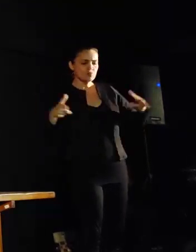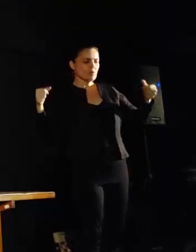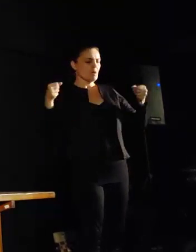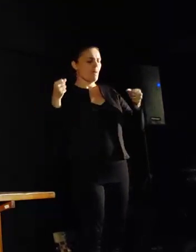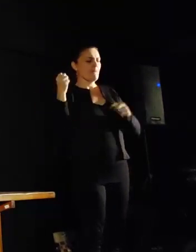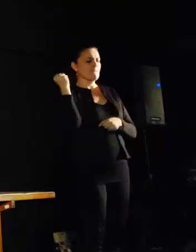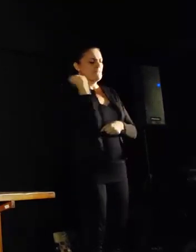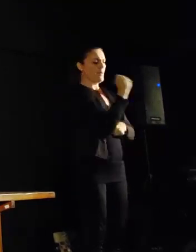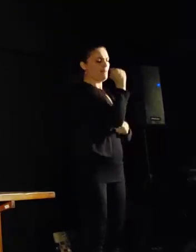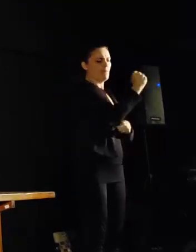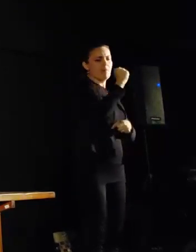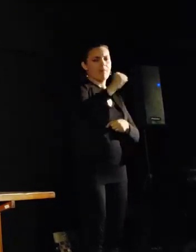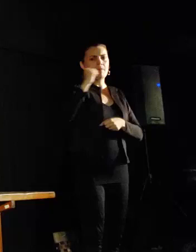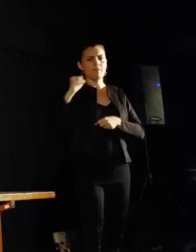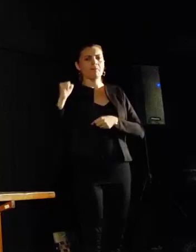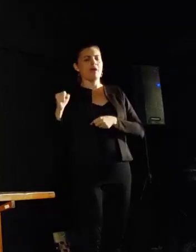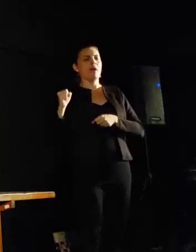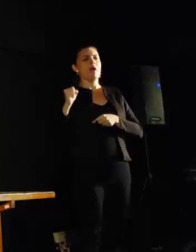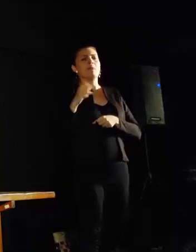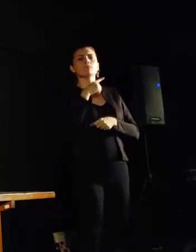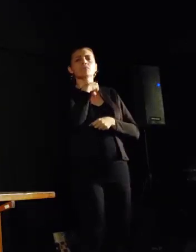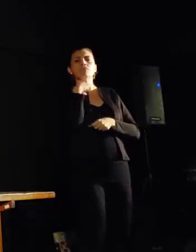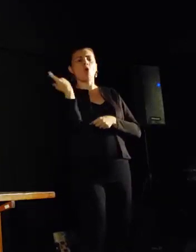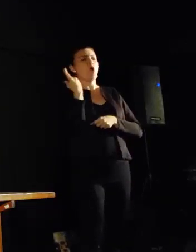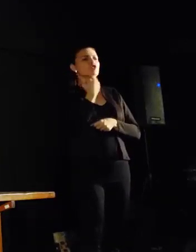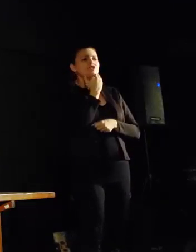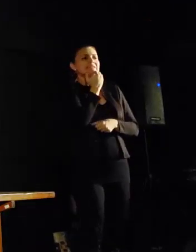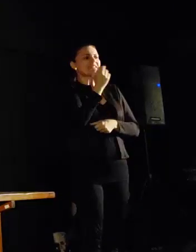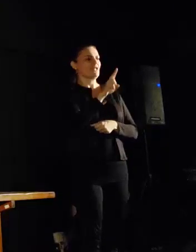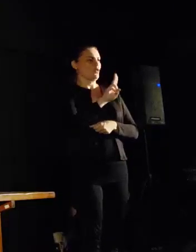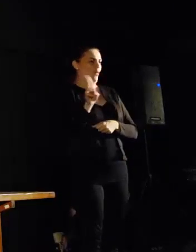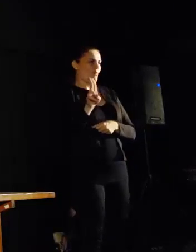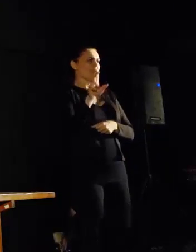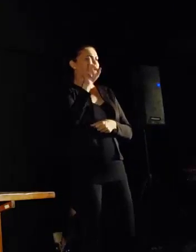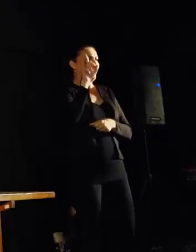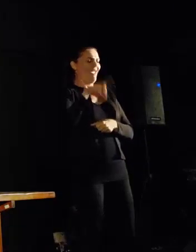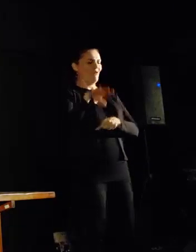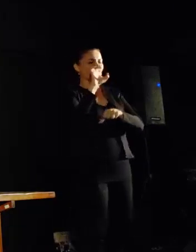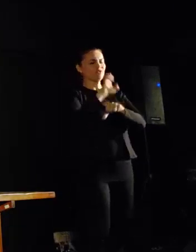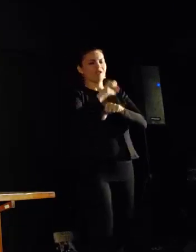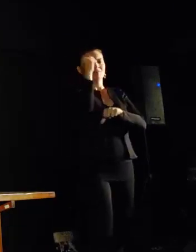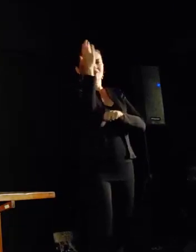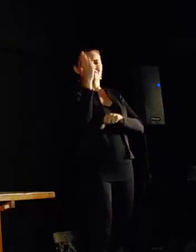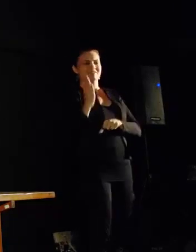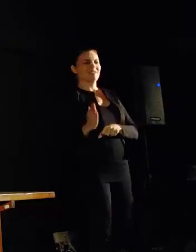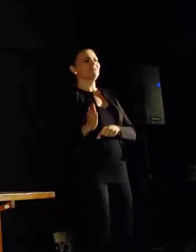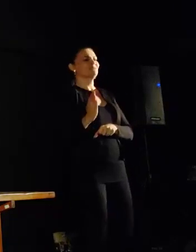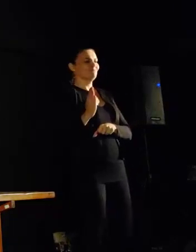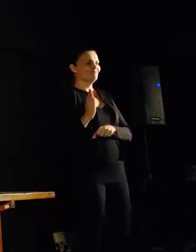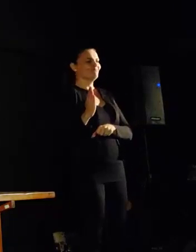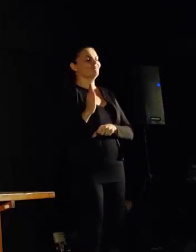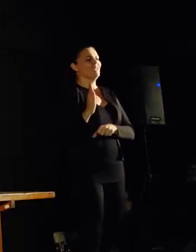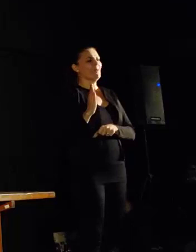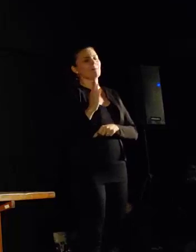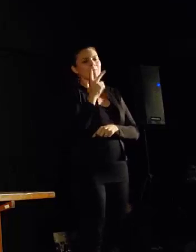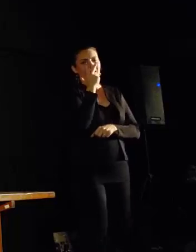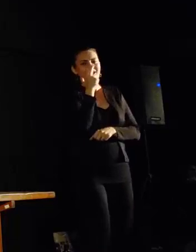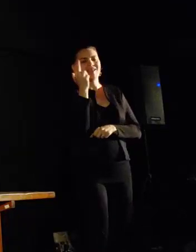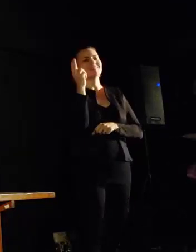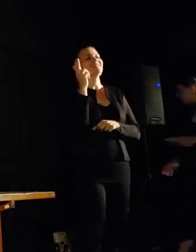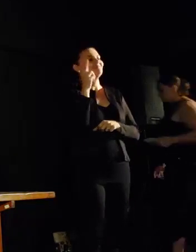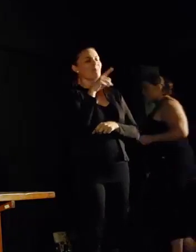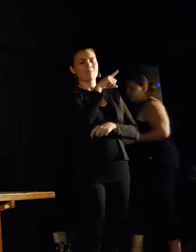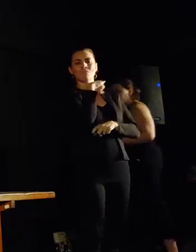da morte sem nome. Esse é o nosso Estado, esse é o Estado brasileiro que ficou intocado, seu núcleo necropolítico foi